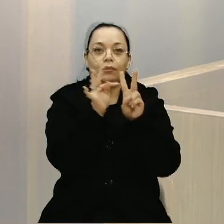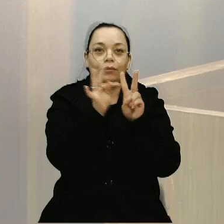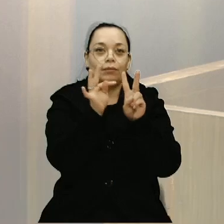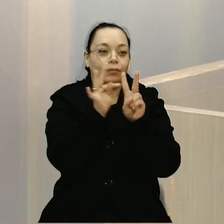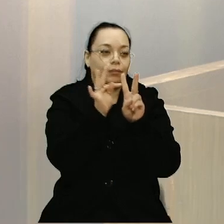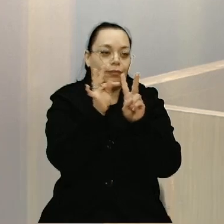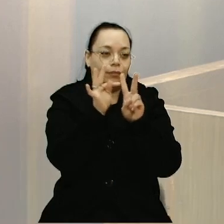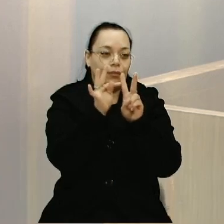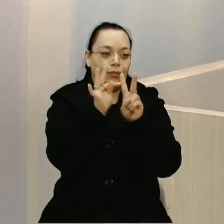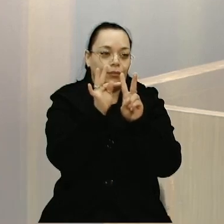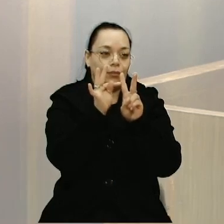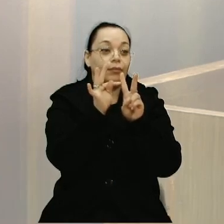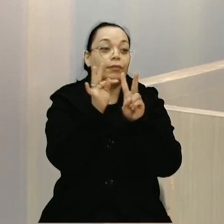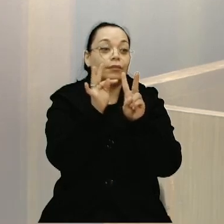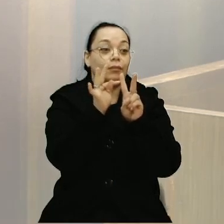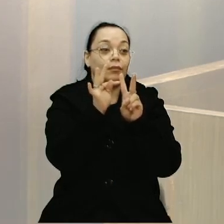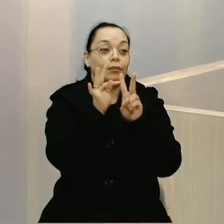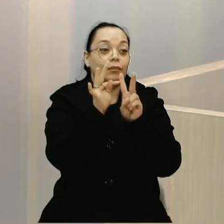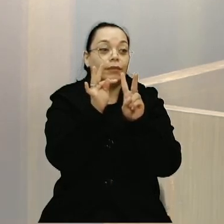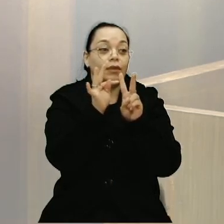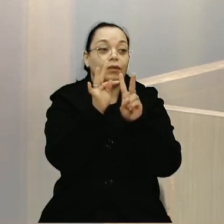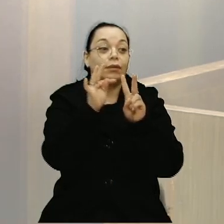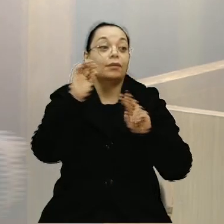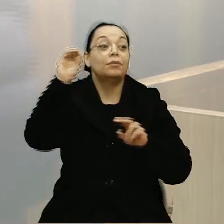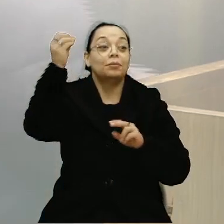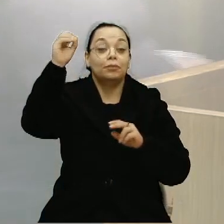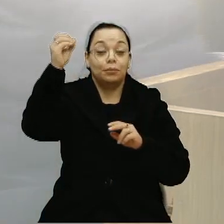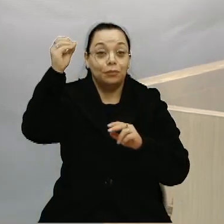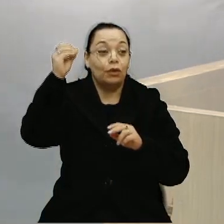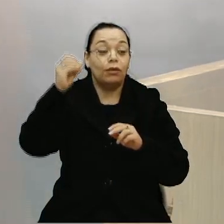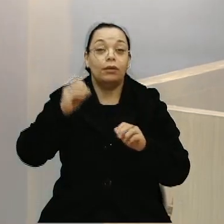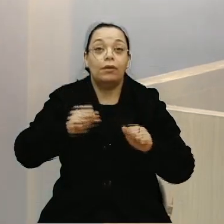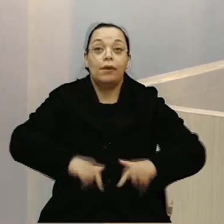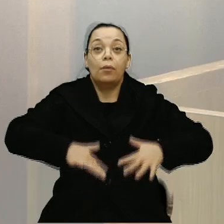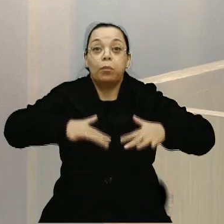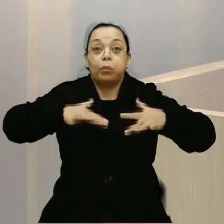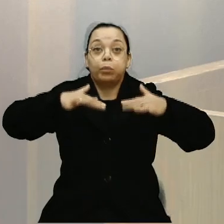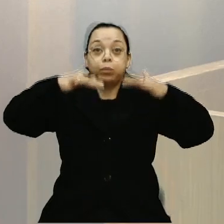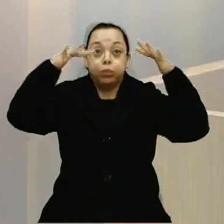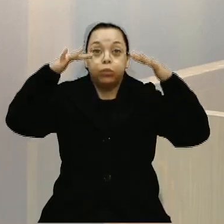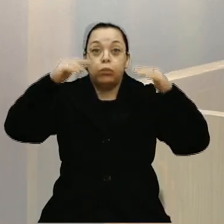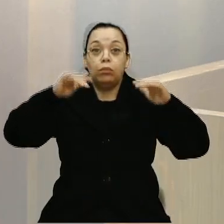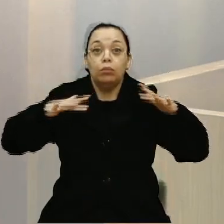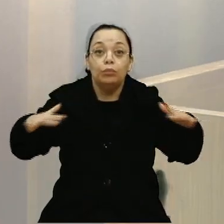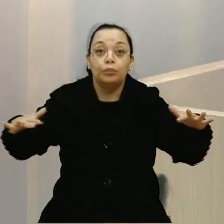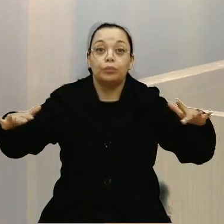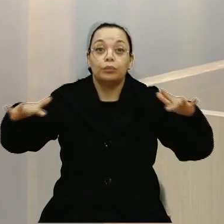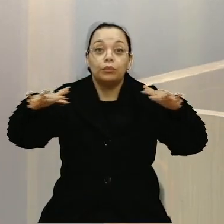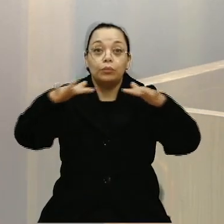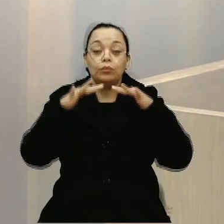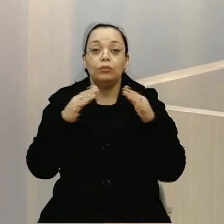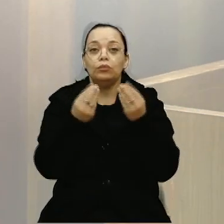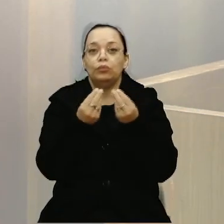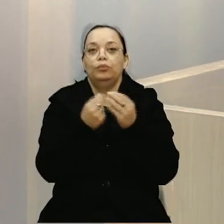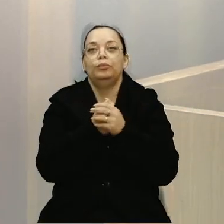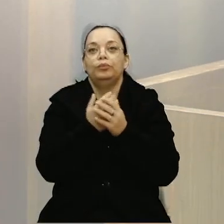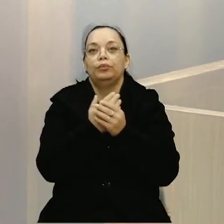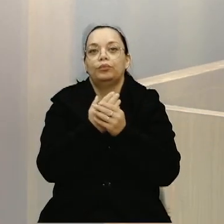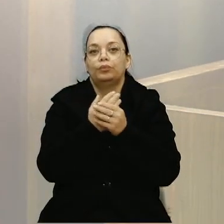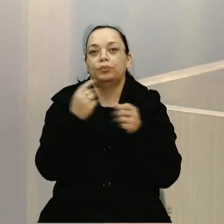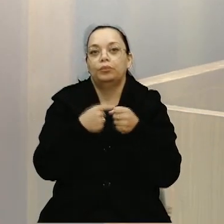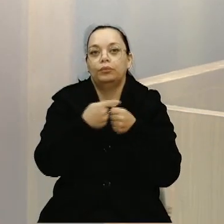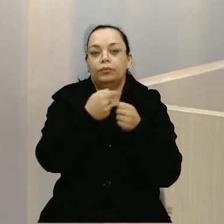cidade na parte baixa aqui, o escoamento das águas foram parar tudo lá e alagaram muitas